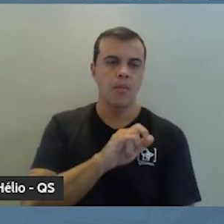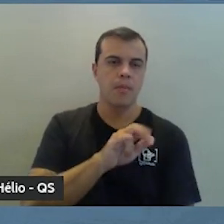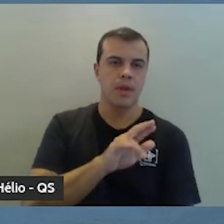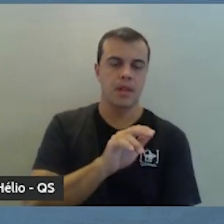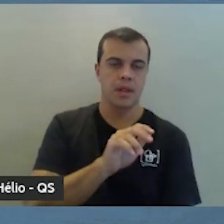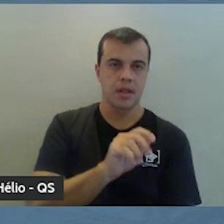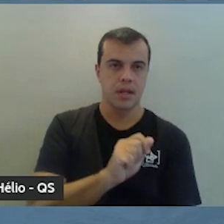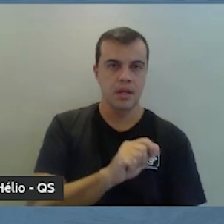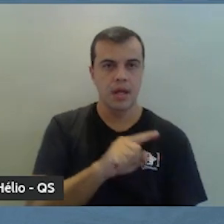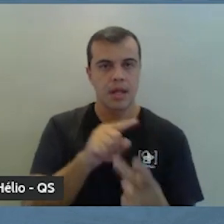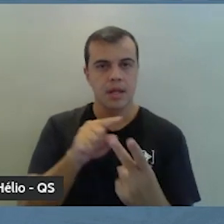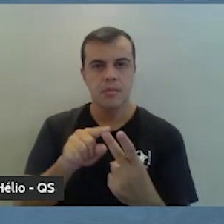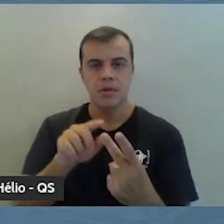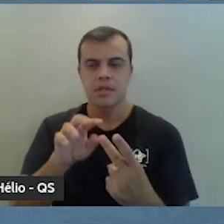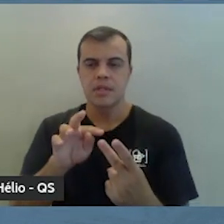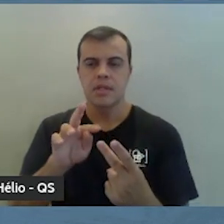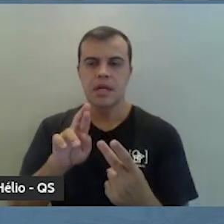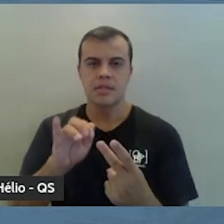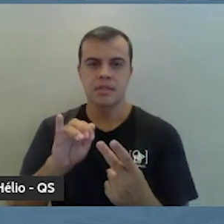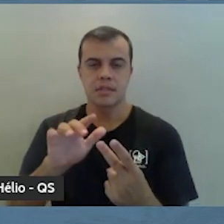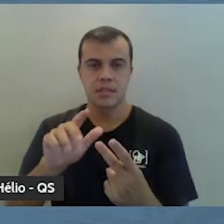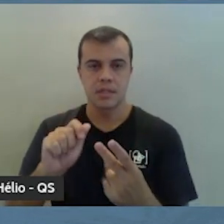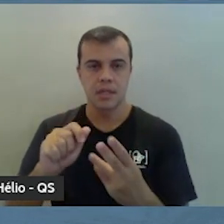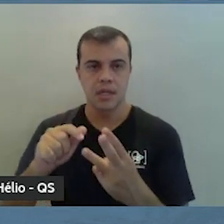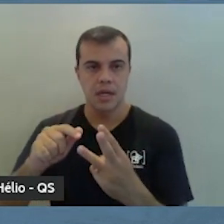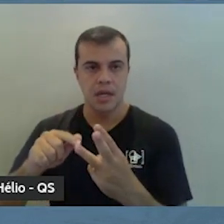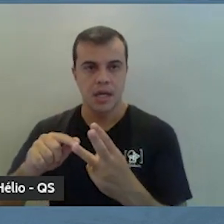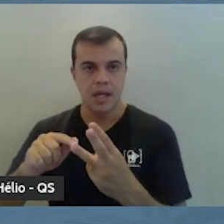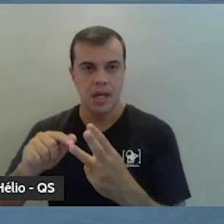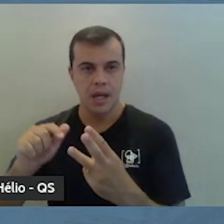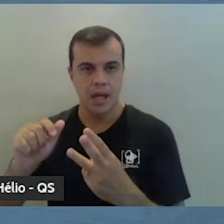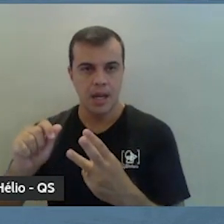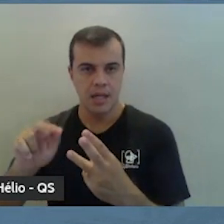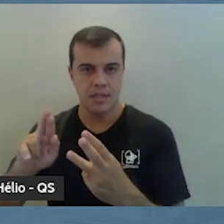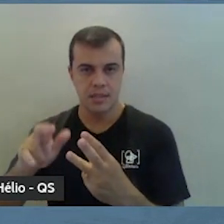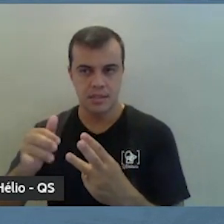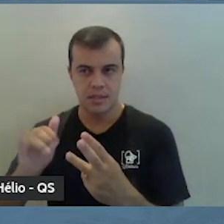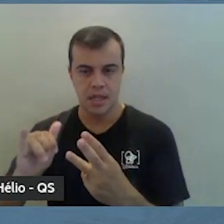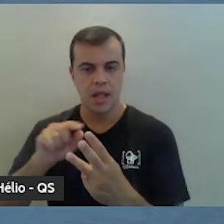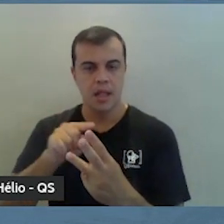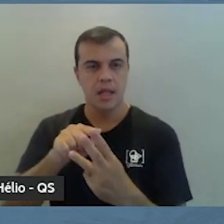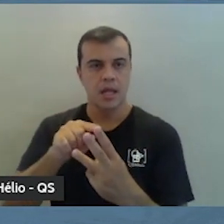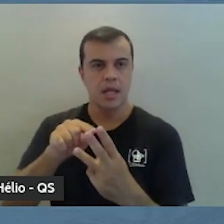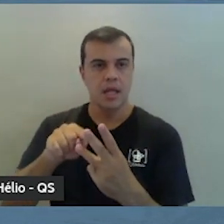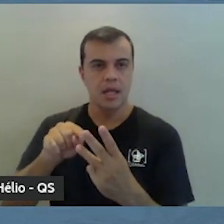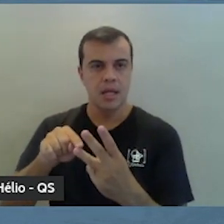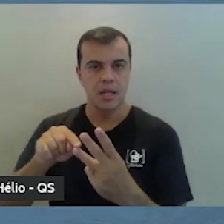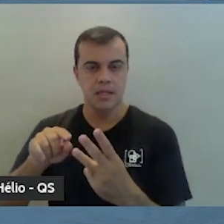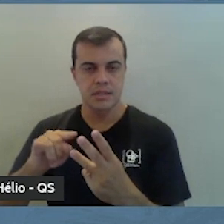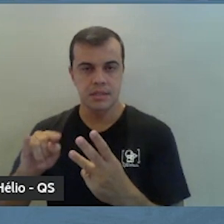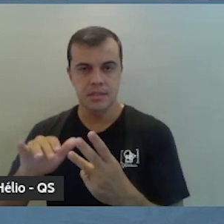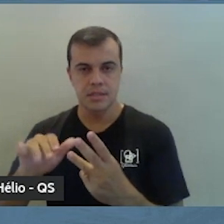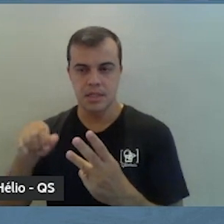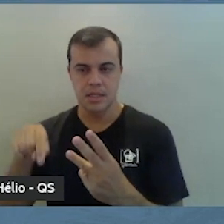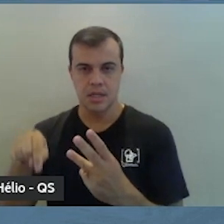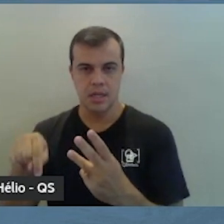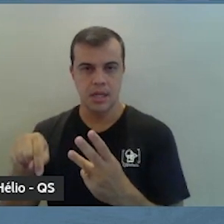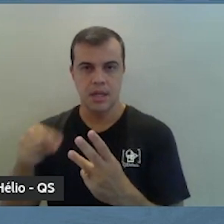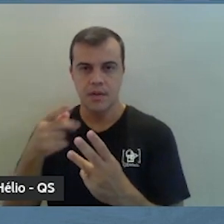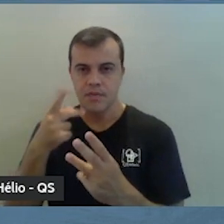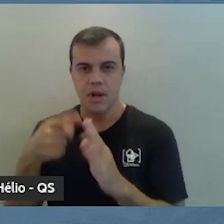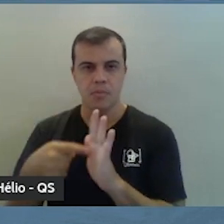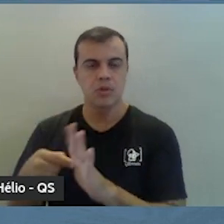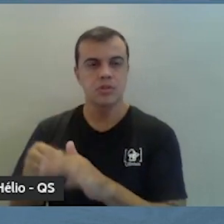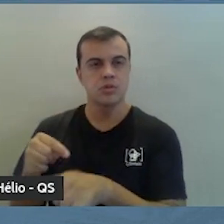Tarsila do Amaral e Hélio Oiticica. São bem marcantes porque o Hélio Oiticica, ele marca um momento